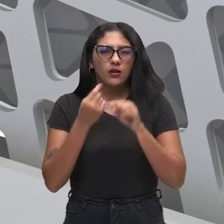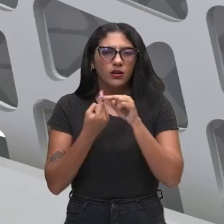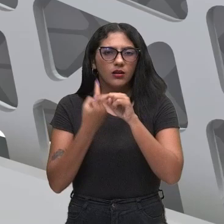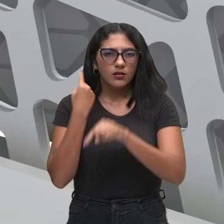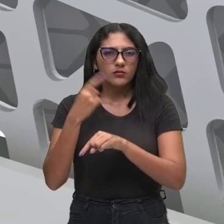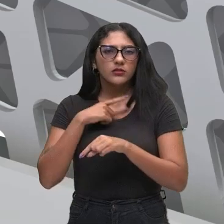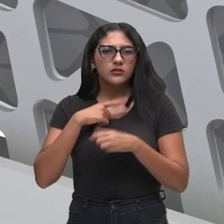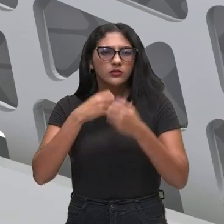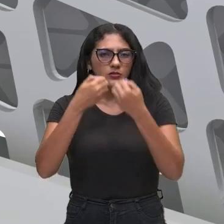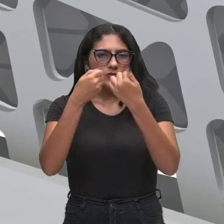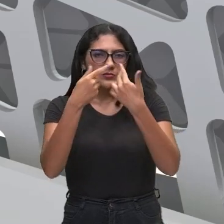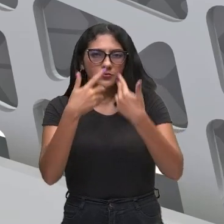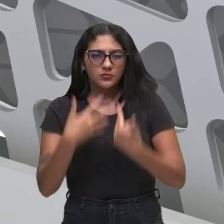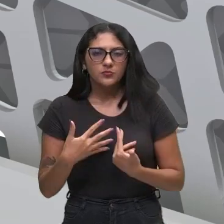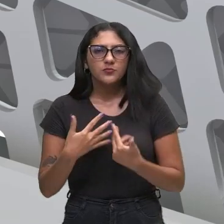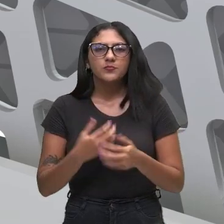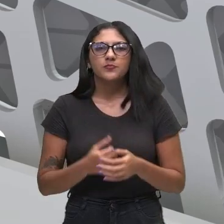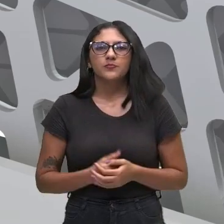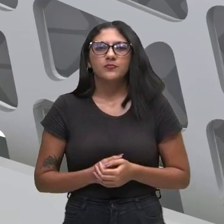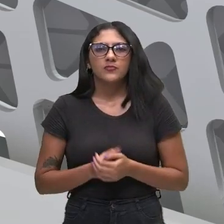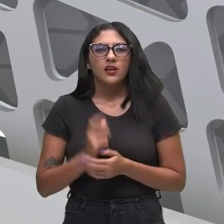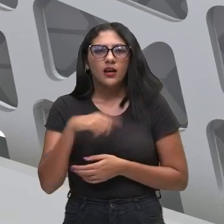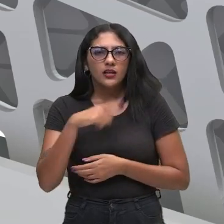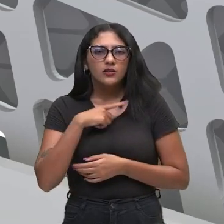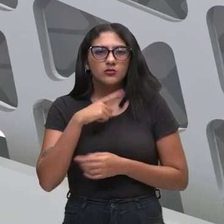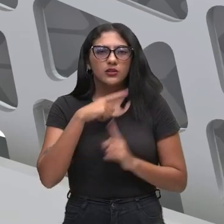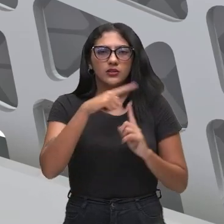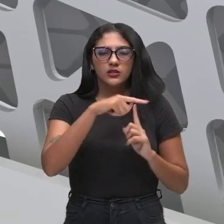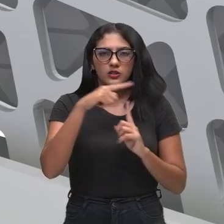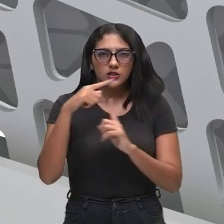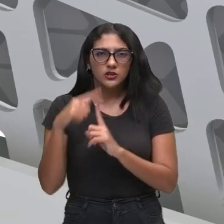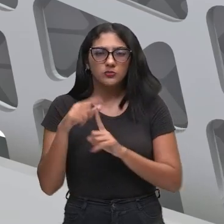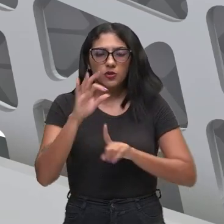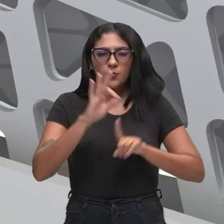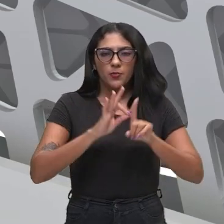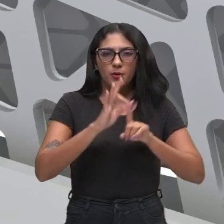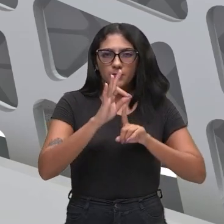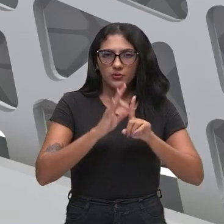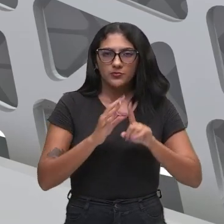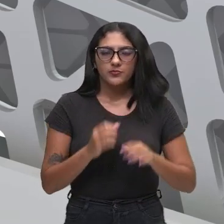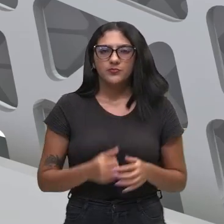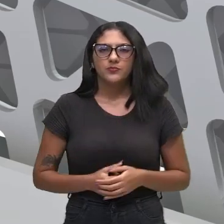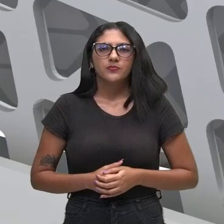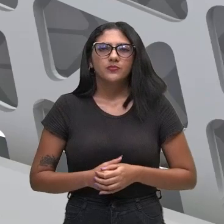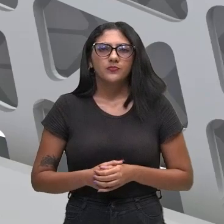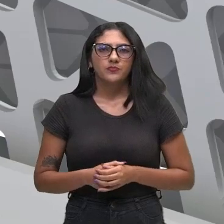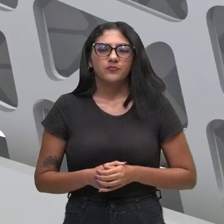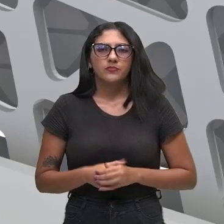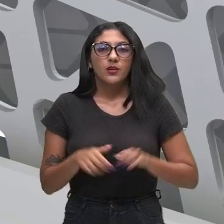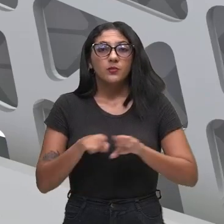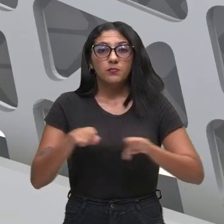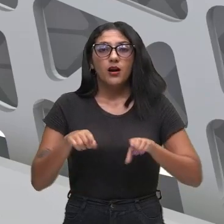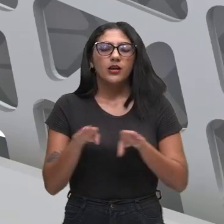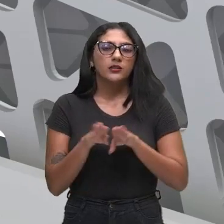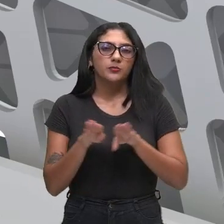era denominado as máquinas térmicas de ciclo fechado. Mas também tem a classificação das